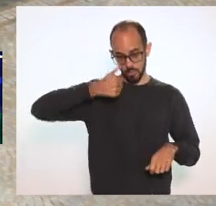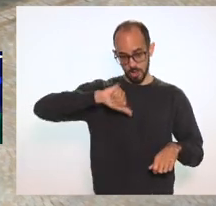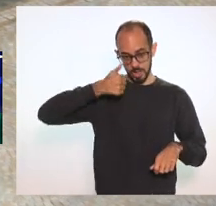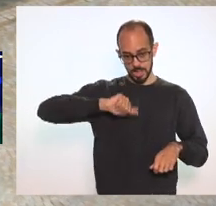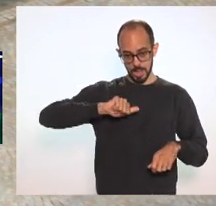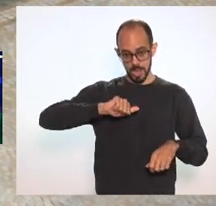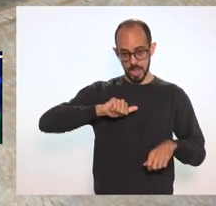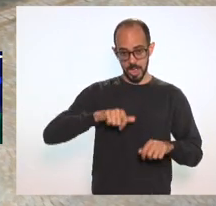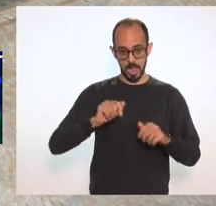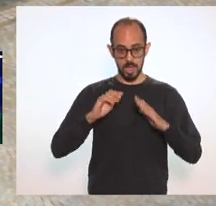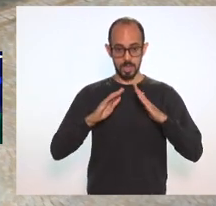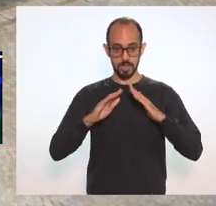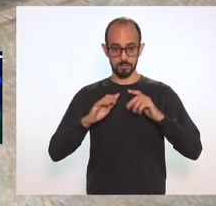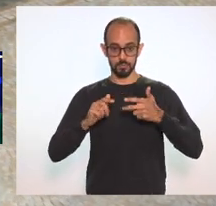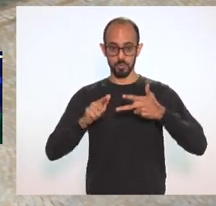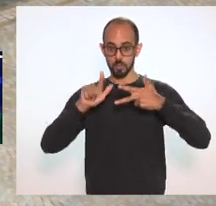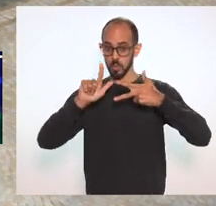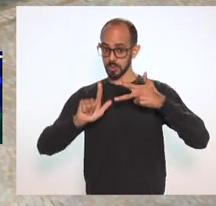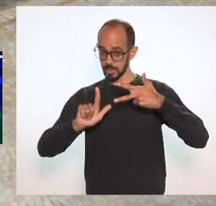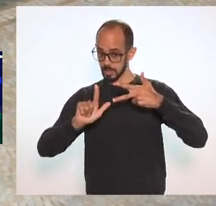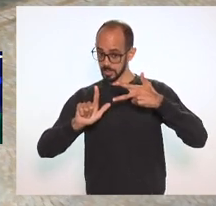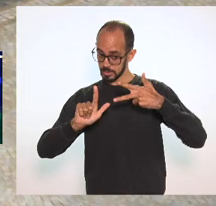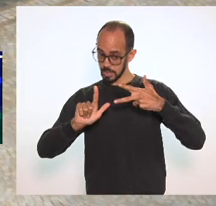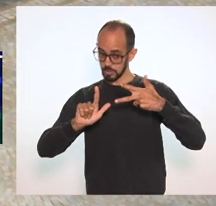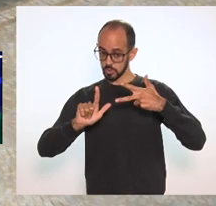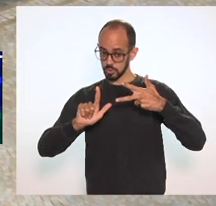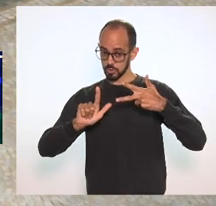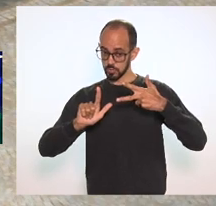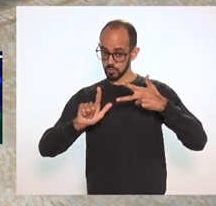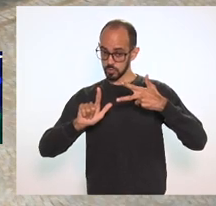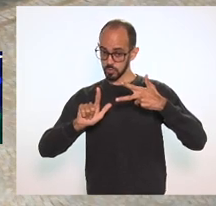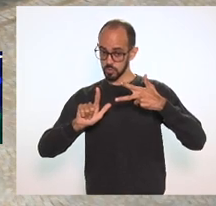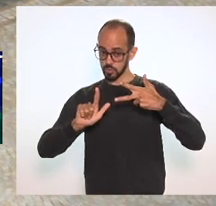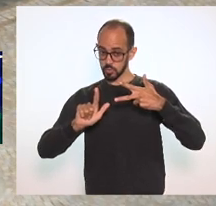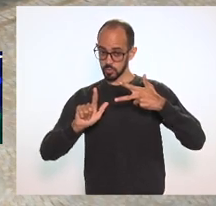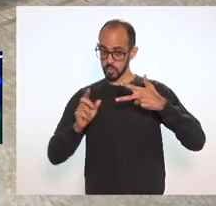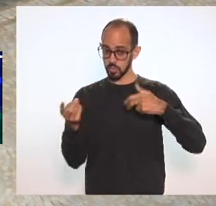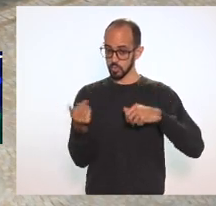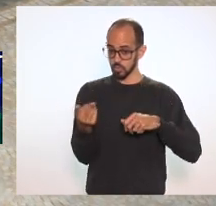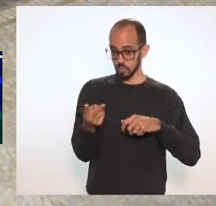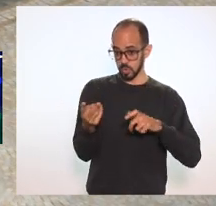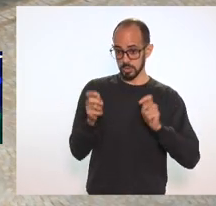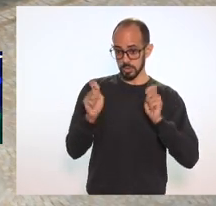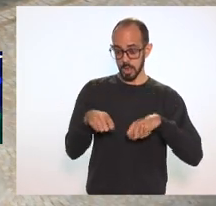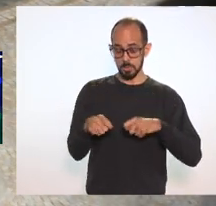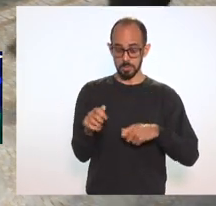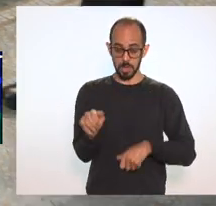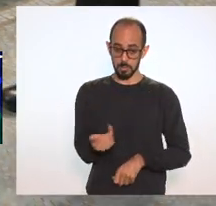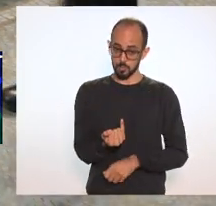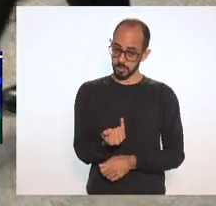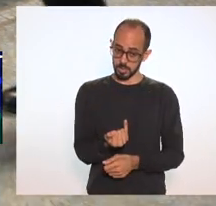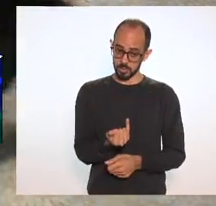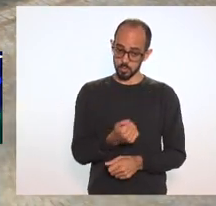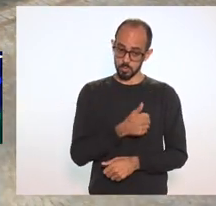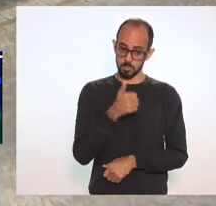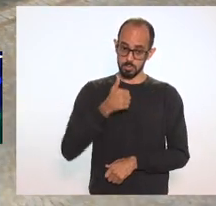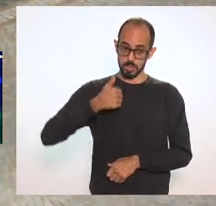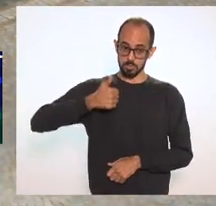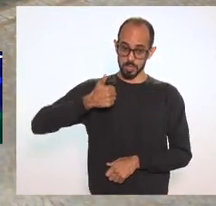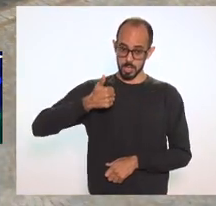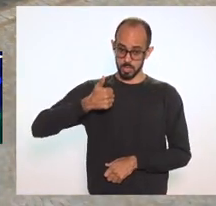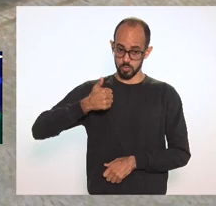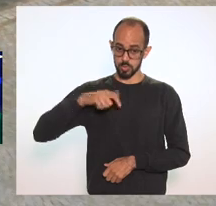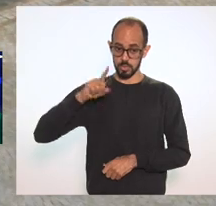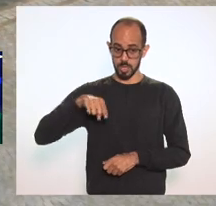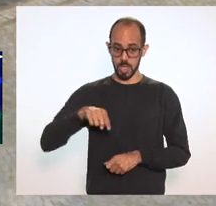Legislativa ambos já estão podem ser aproveitados o primeiro de fato as